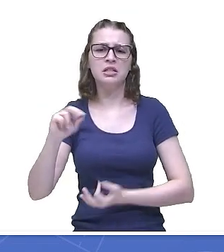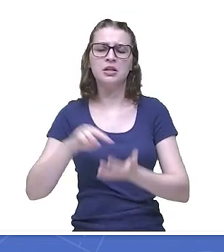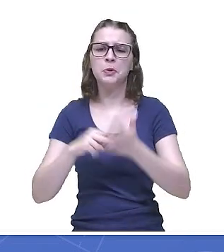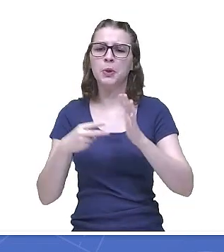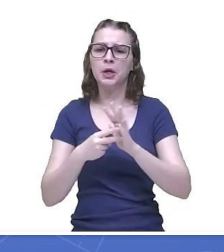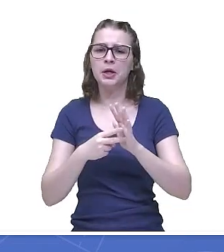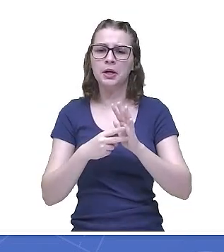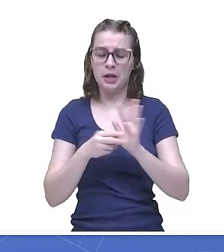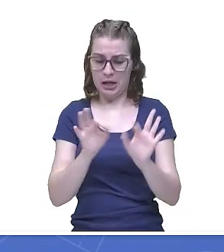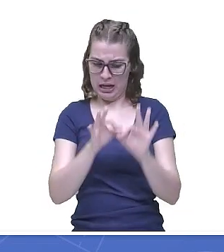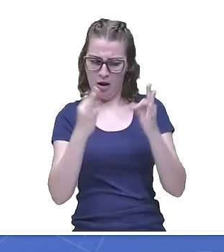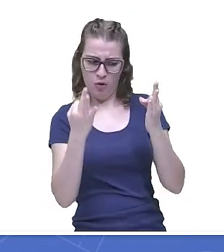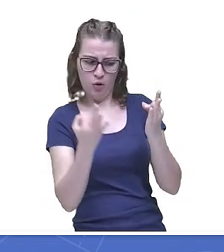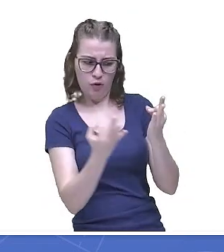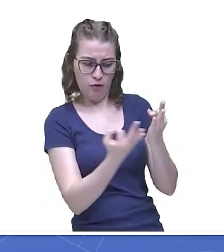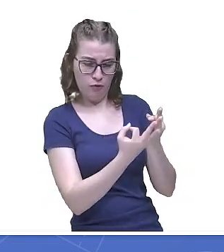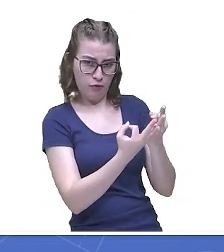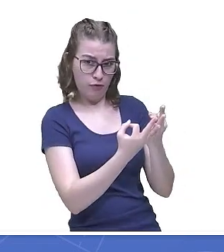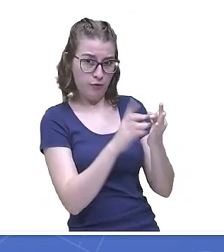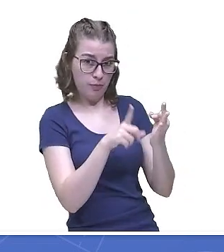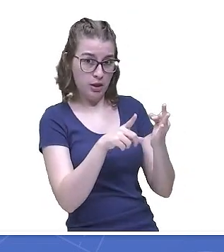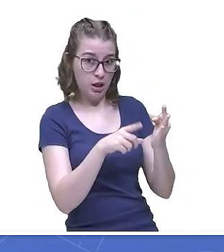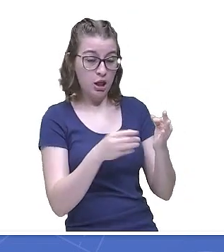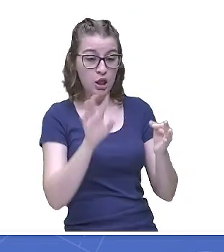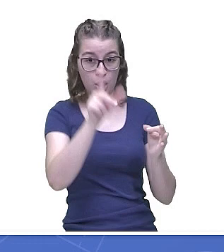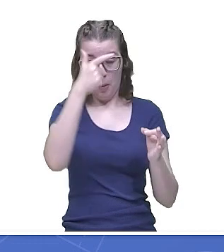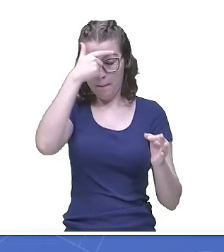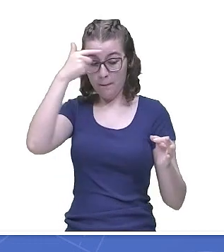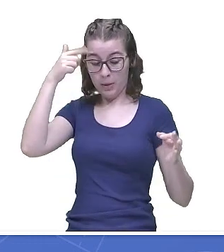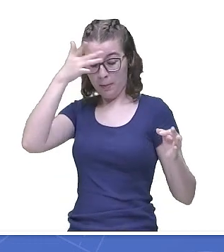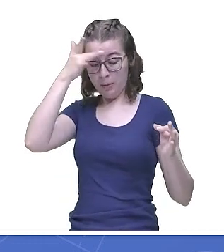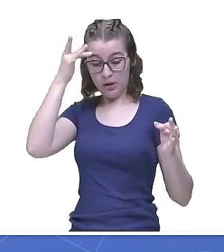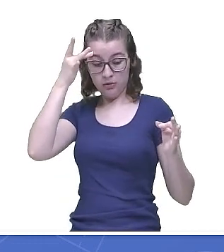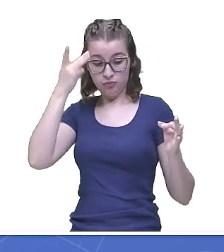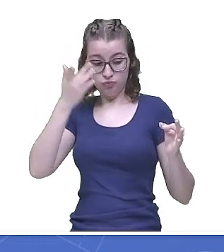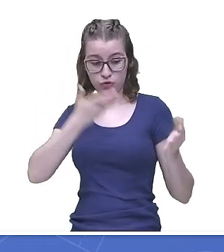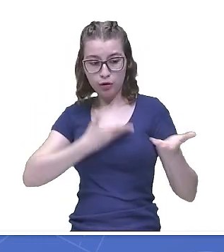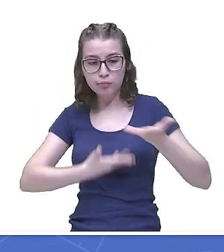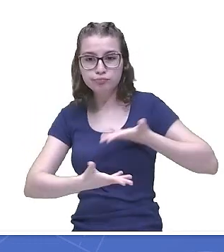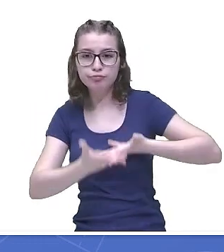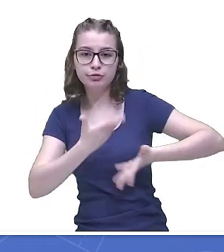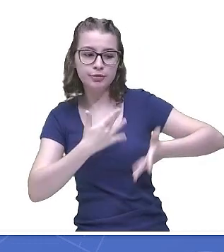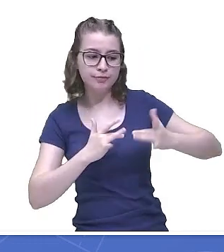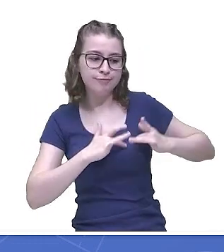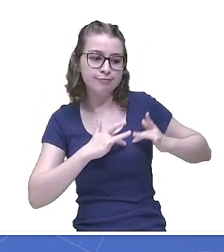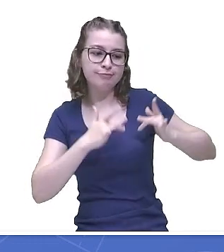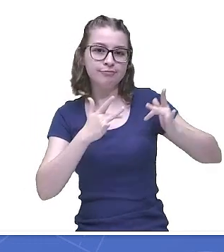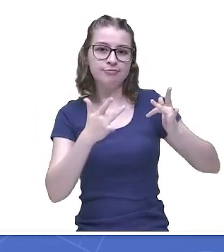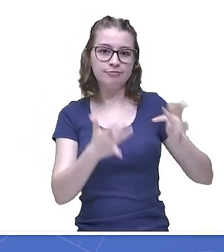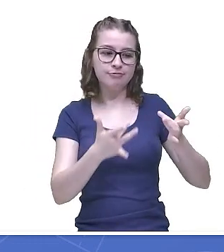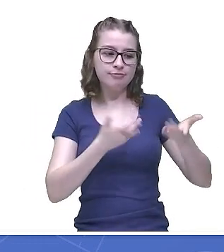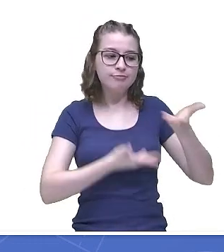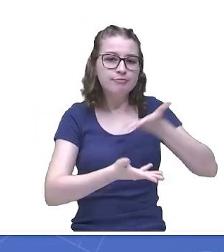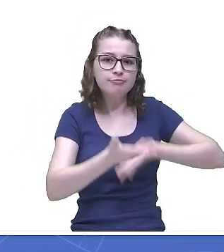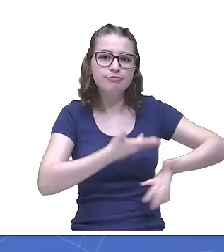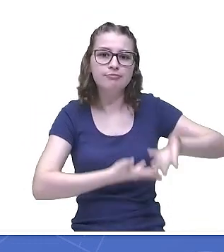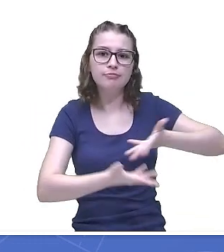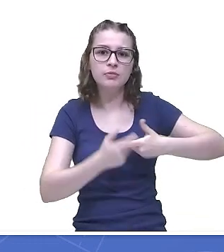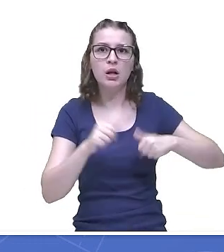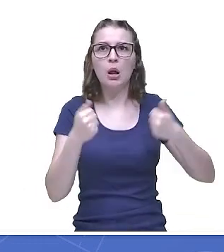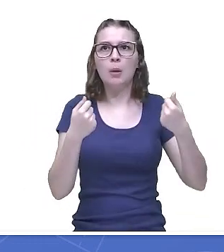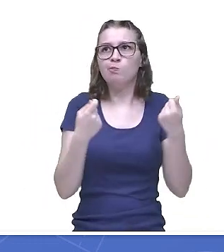de pessoas por laços afetivos e de solidariedade, não sendo necessário vínculo